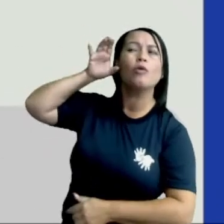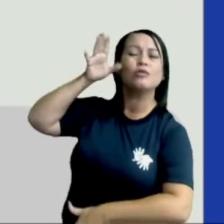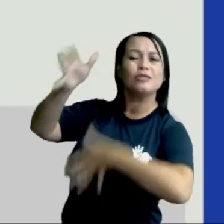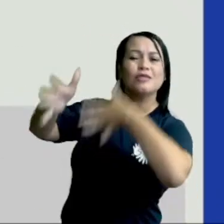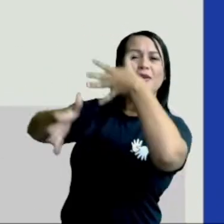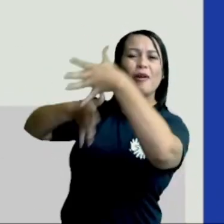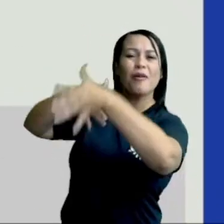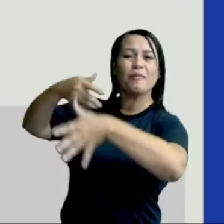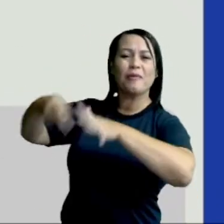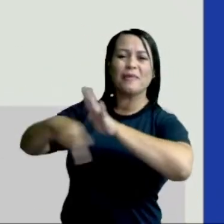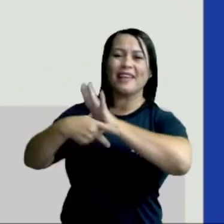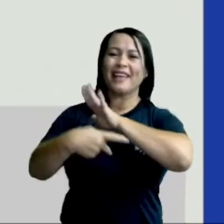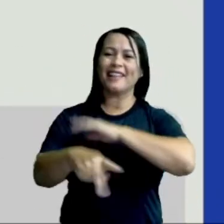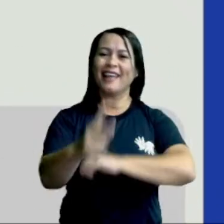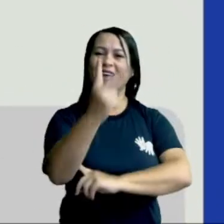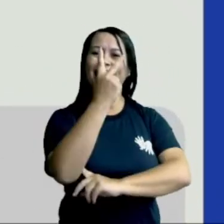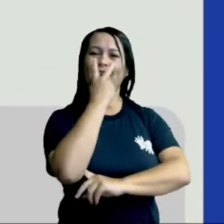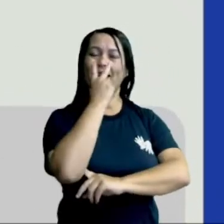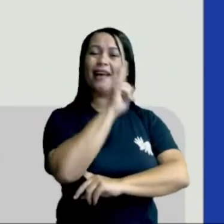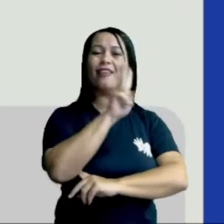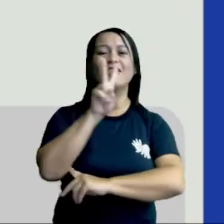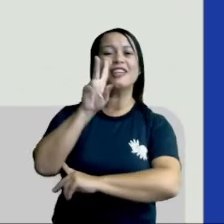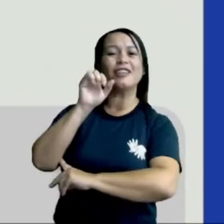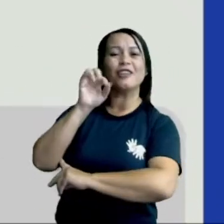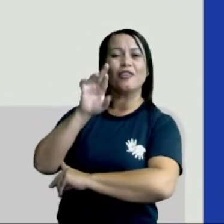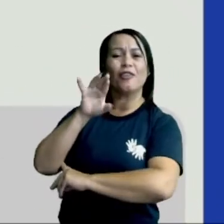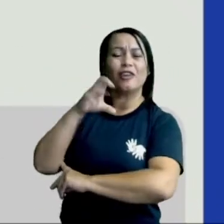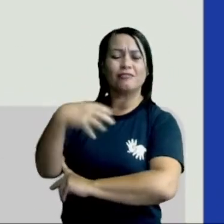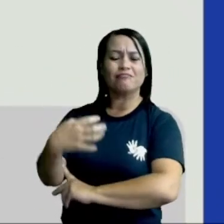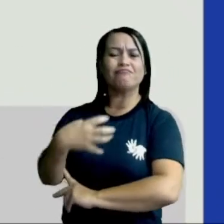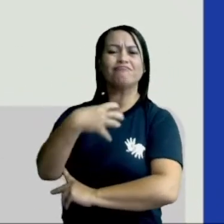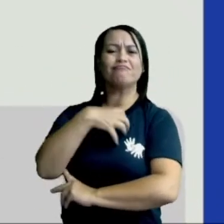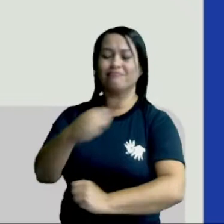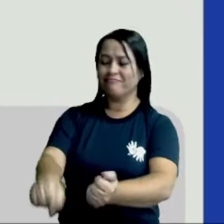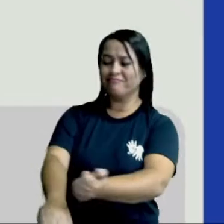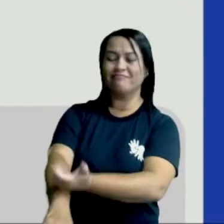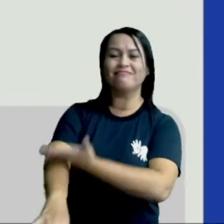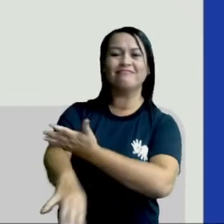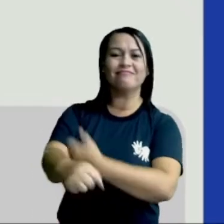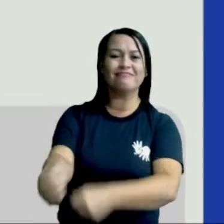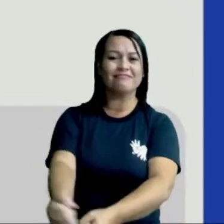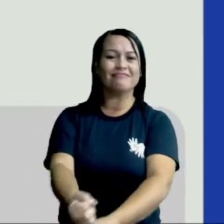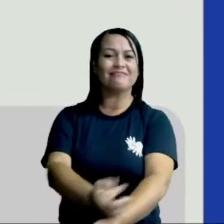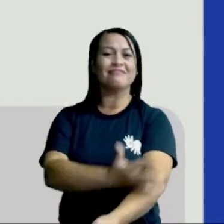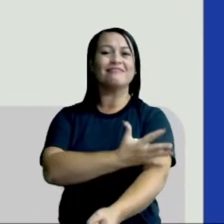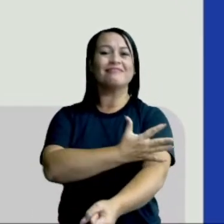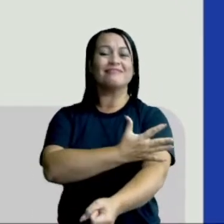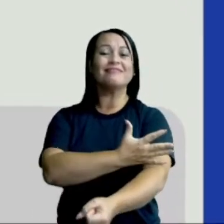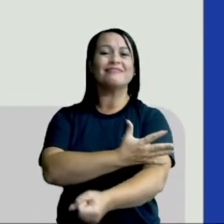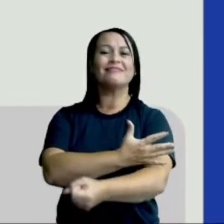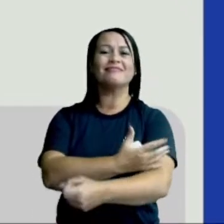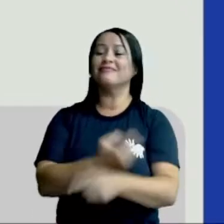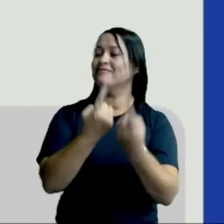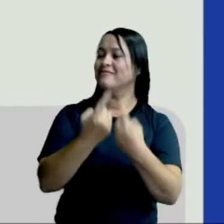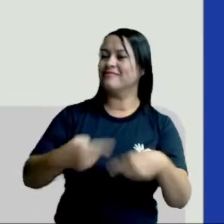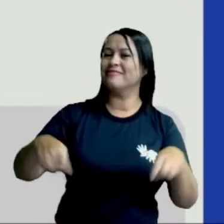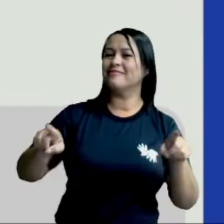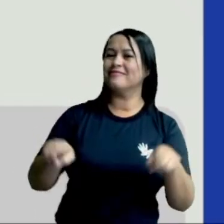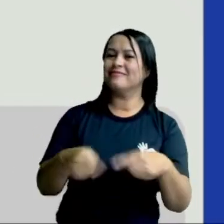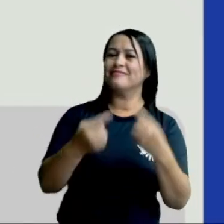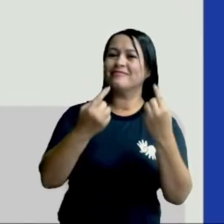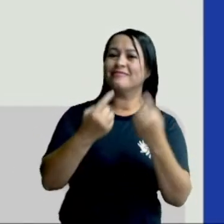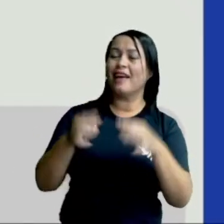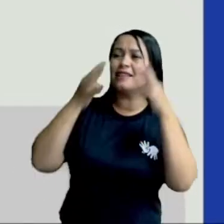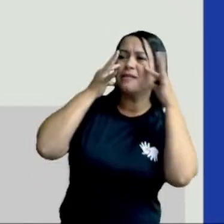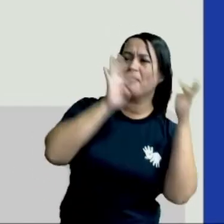eu ouço teu nome, ó minha terra, sinto as veias a flor de corpo novo.